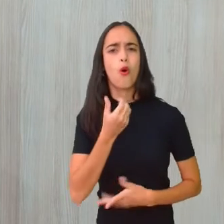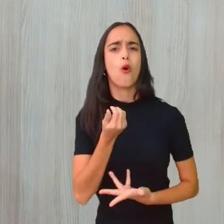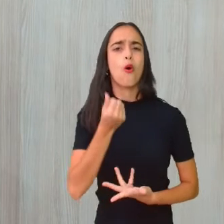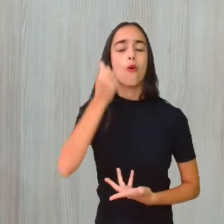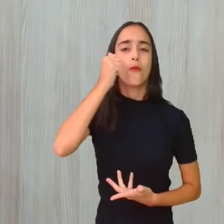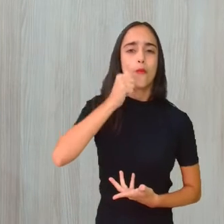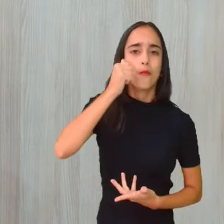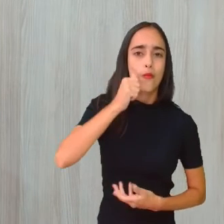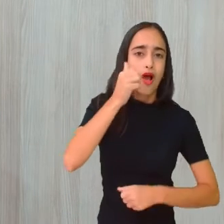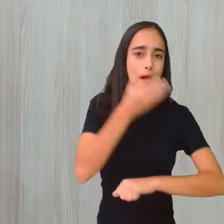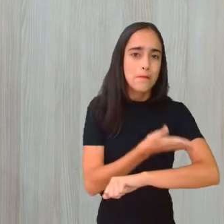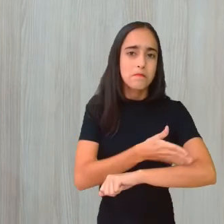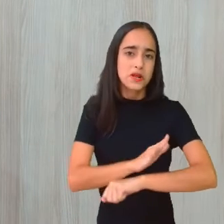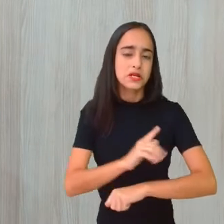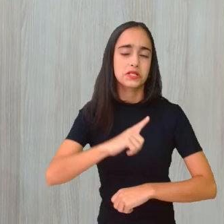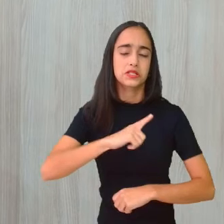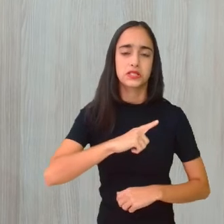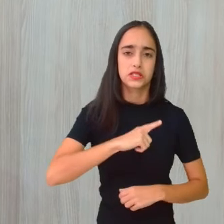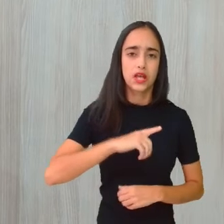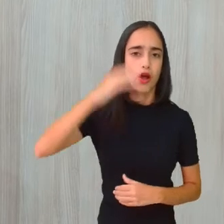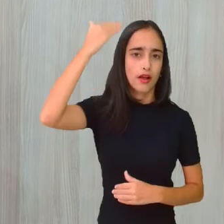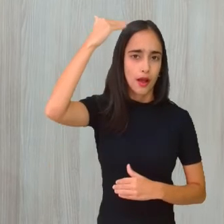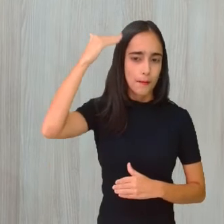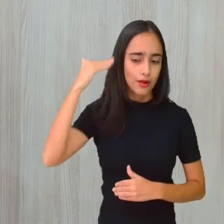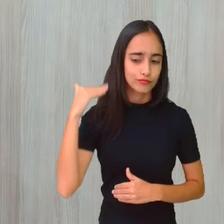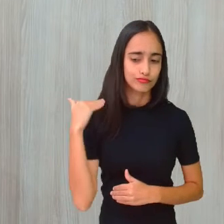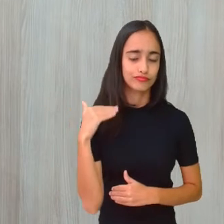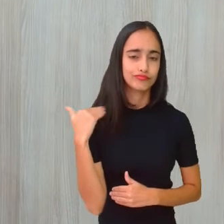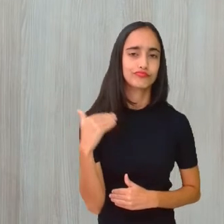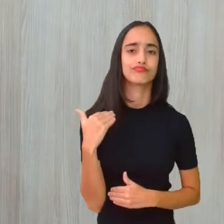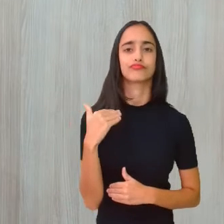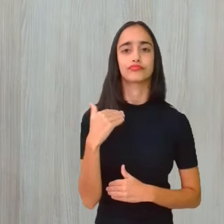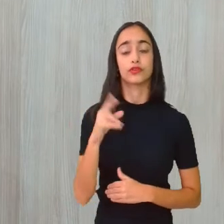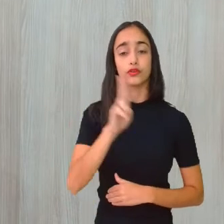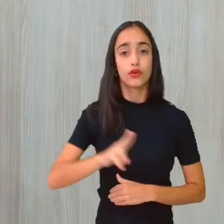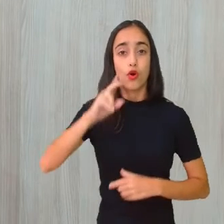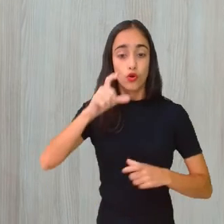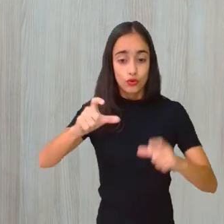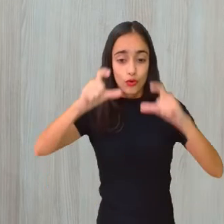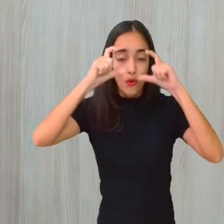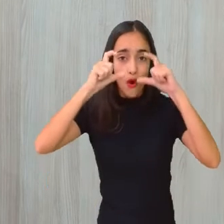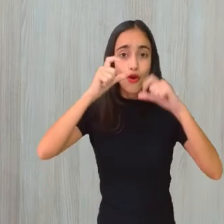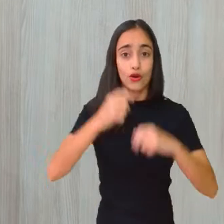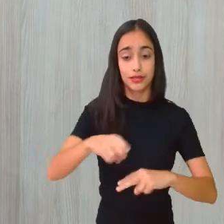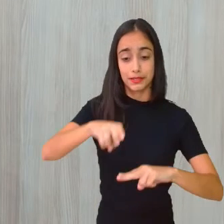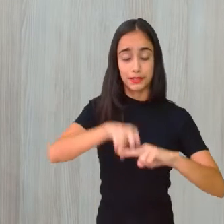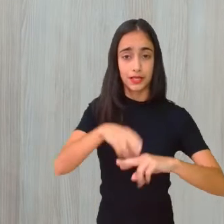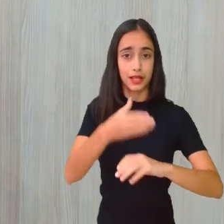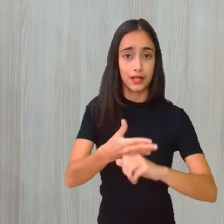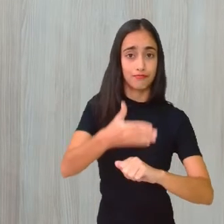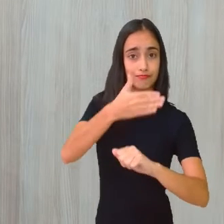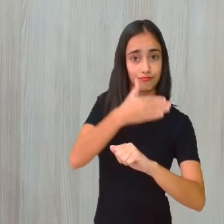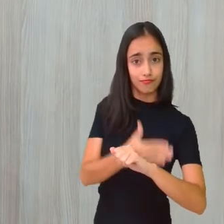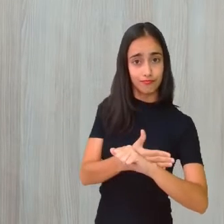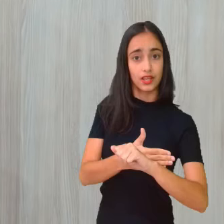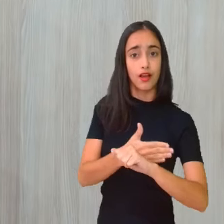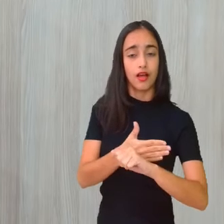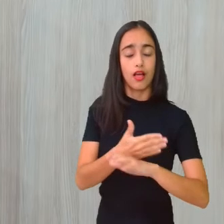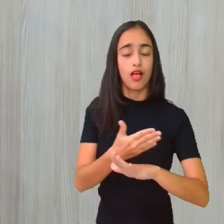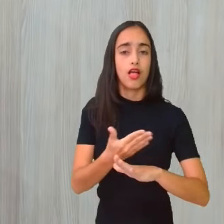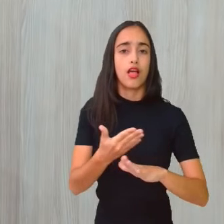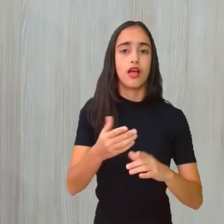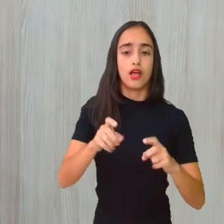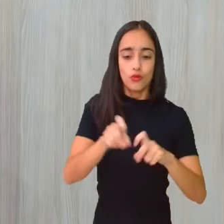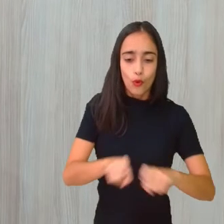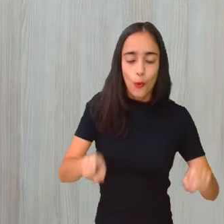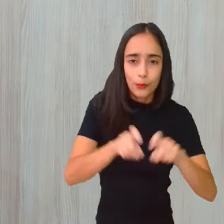tenho cabelo tamanho médio, uso óculos, estou sentada por trás de um computador, não é?